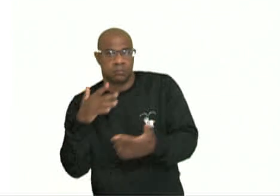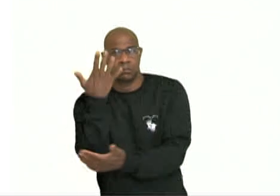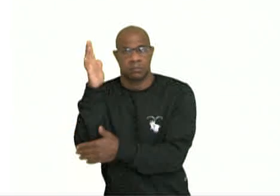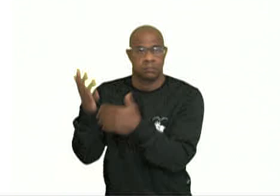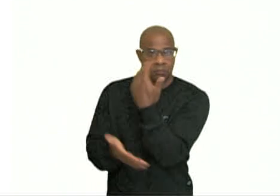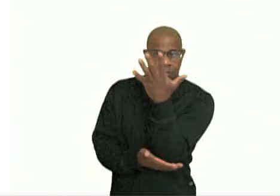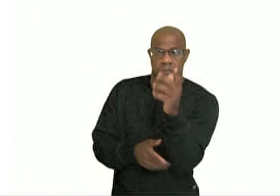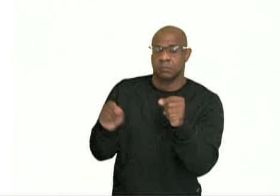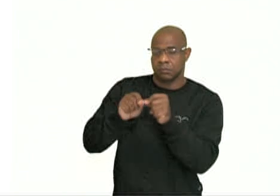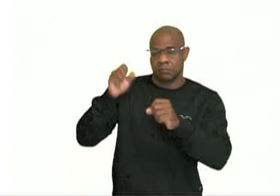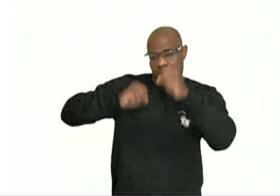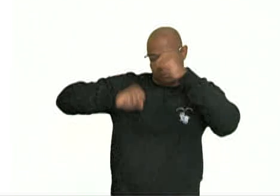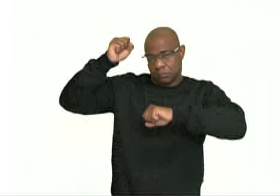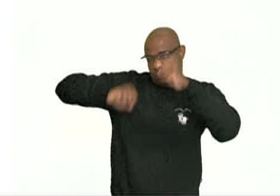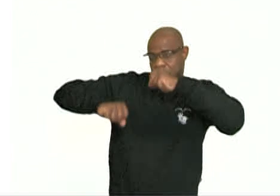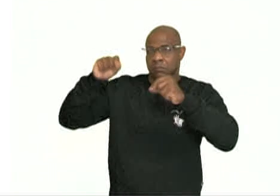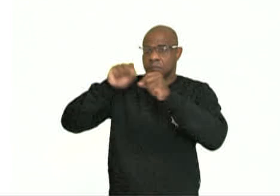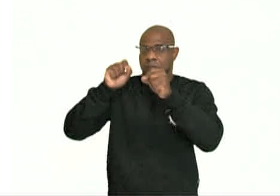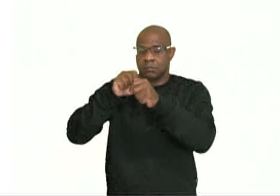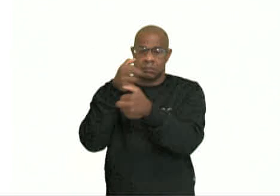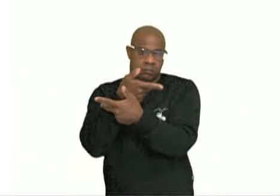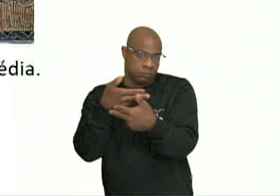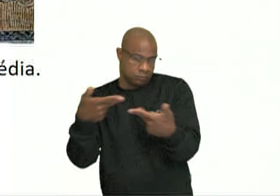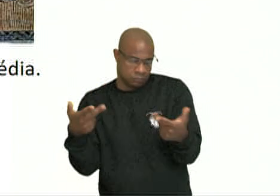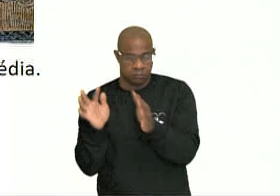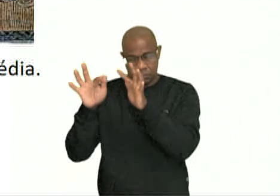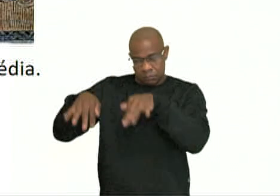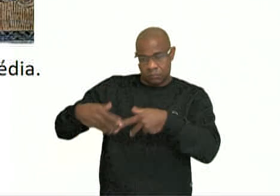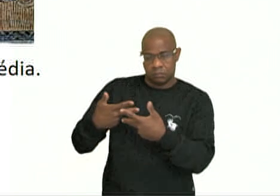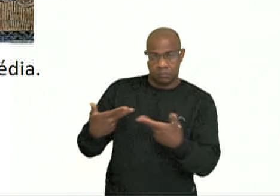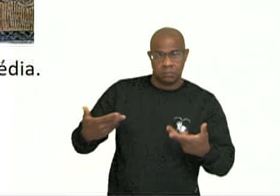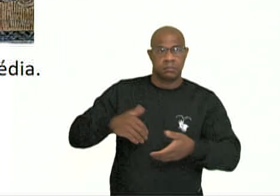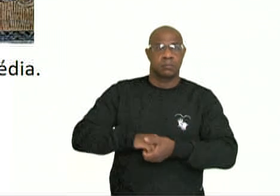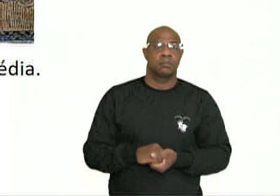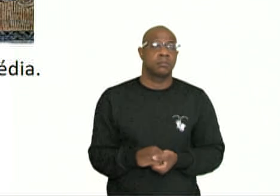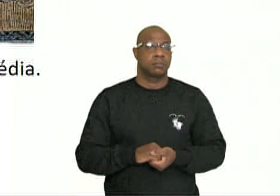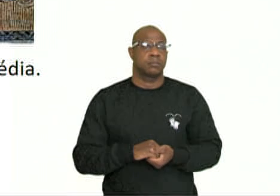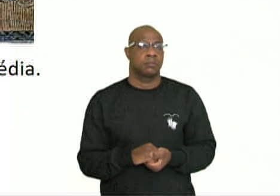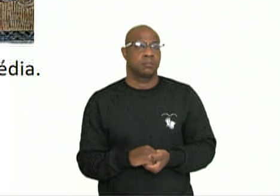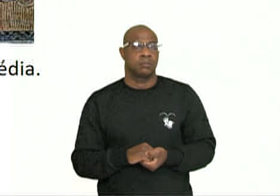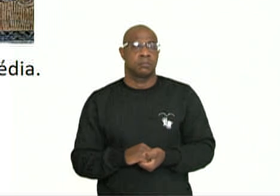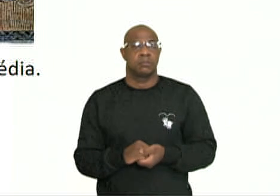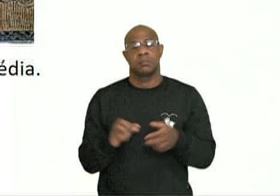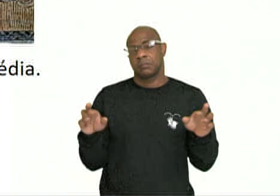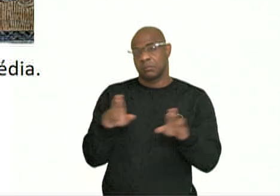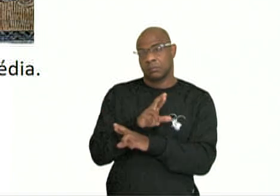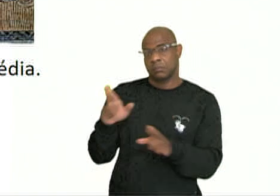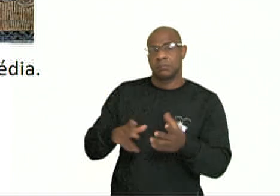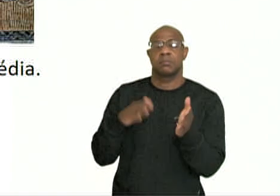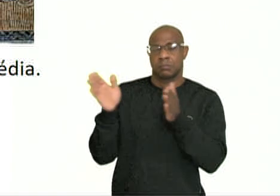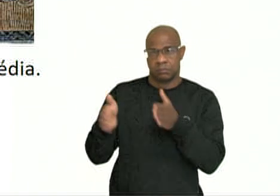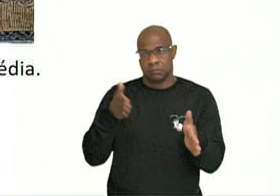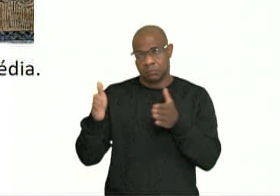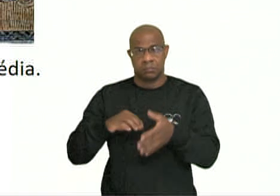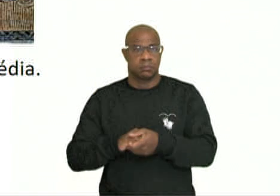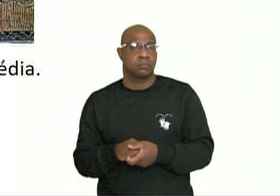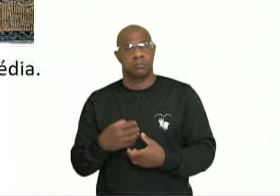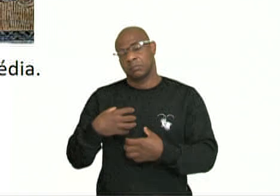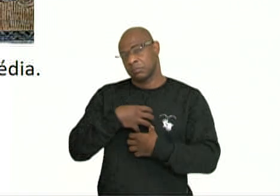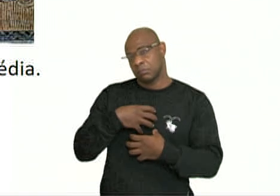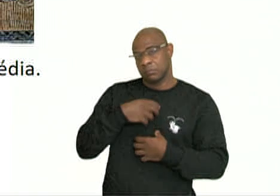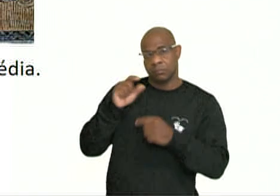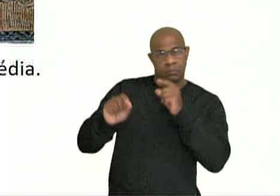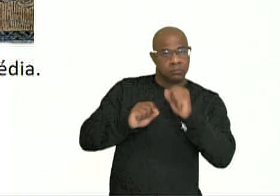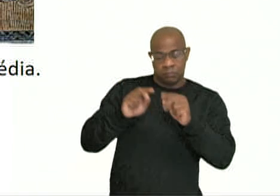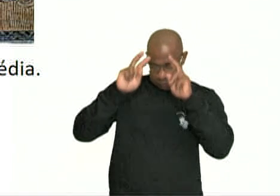para a fabricação dos produtos finais. É isso. Relações de produção, a forma pela qual os